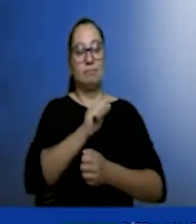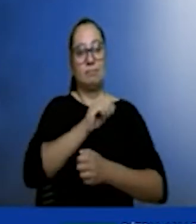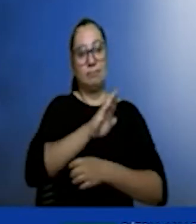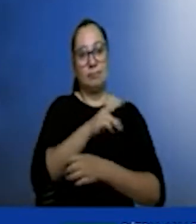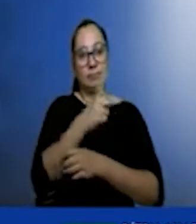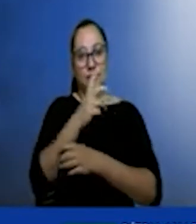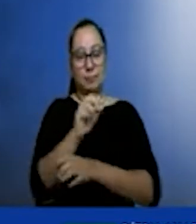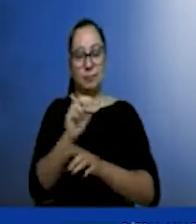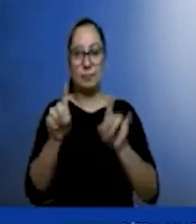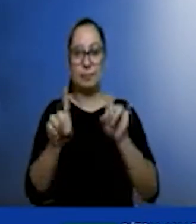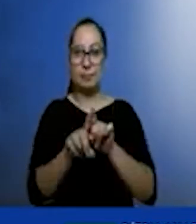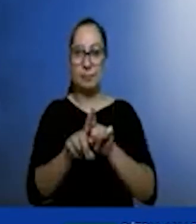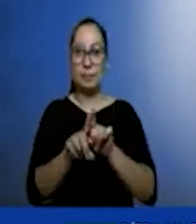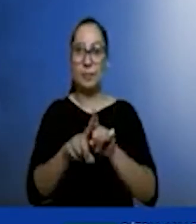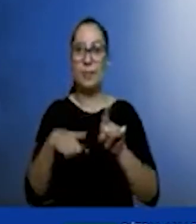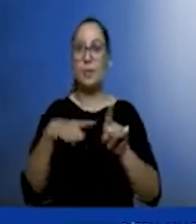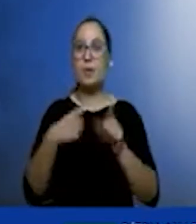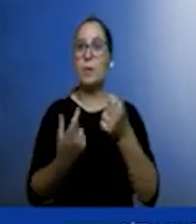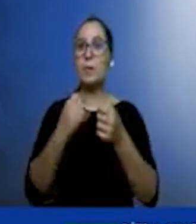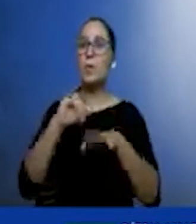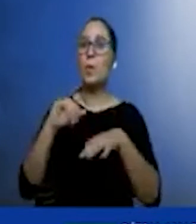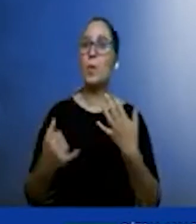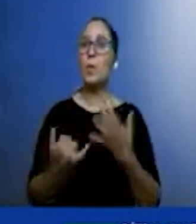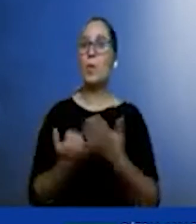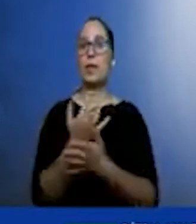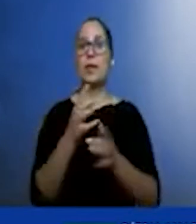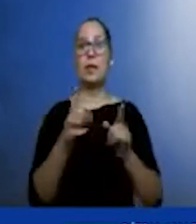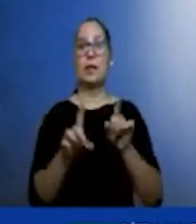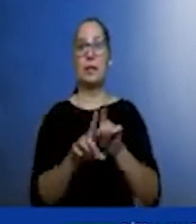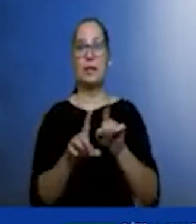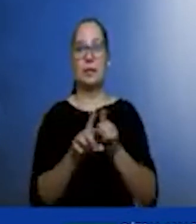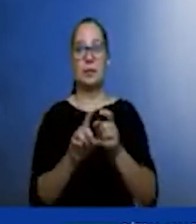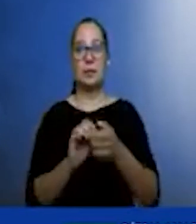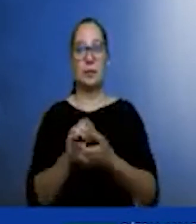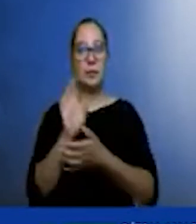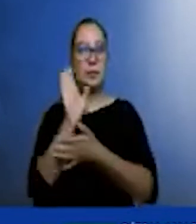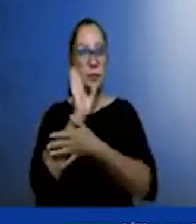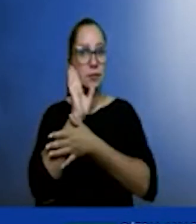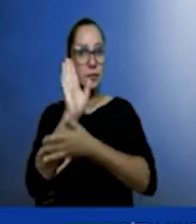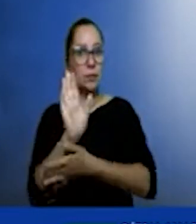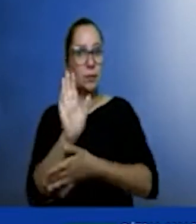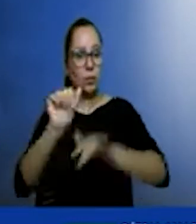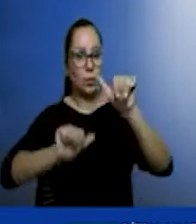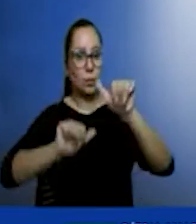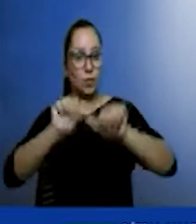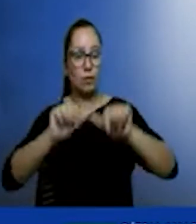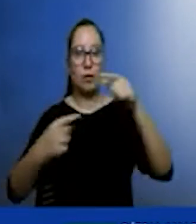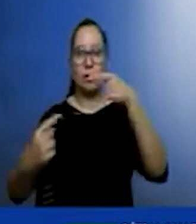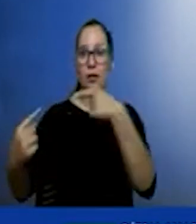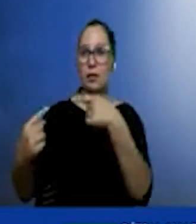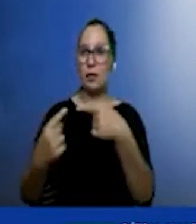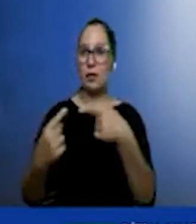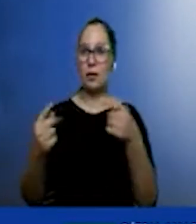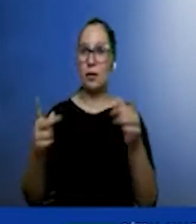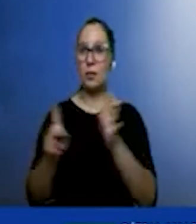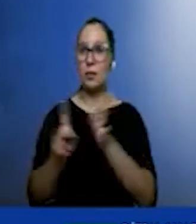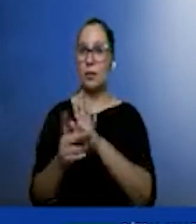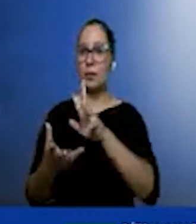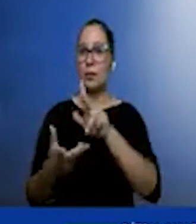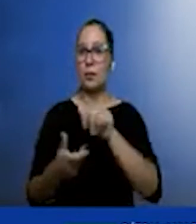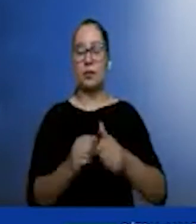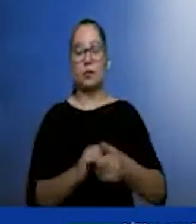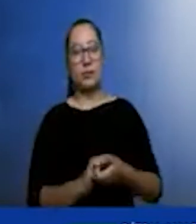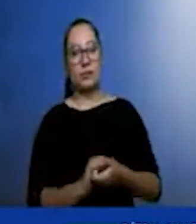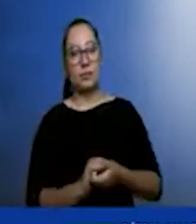e traz algumas oportunidades também, principalmente qualificando as discussões internacionais. Claro que se fala